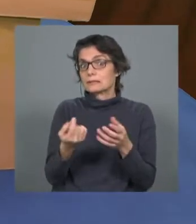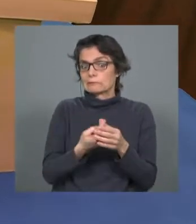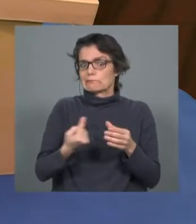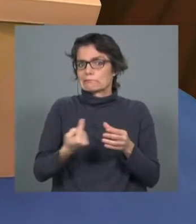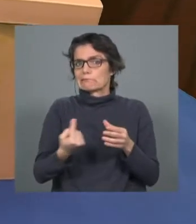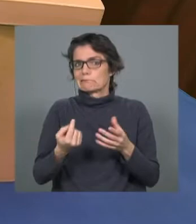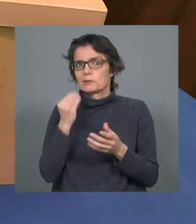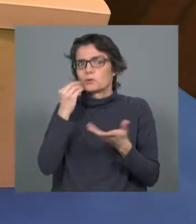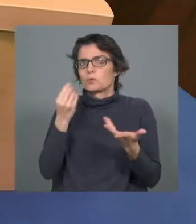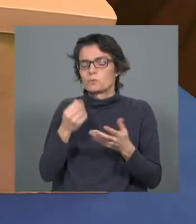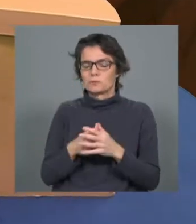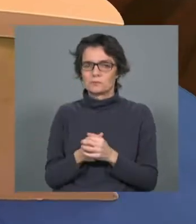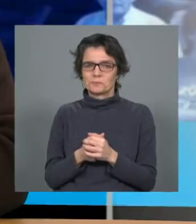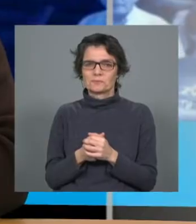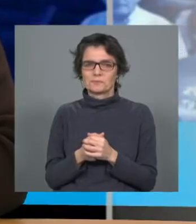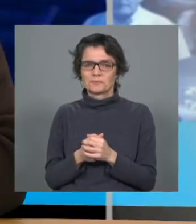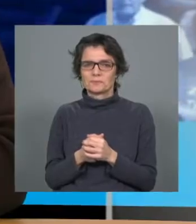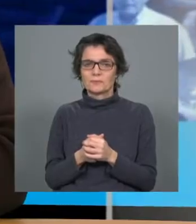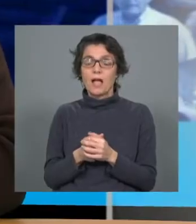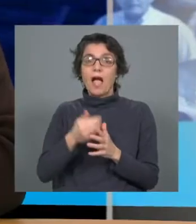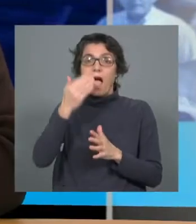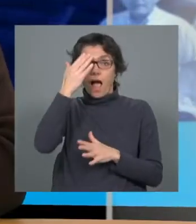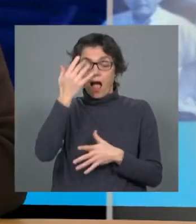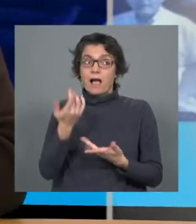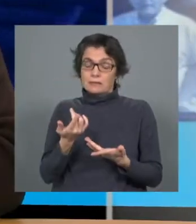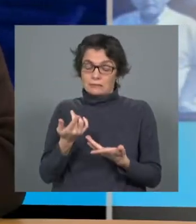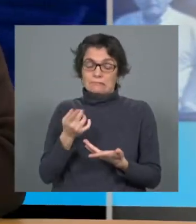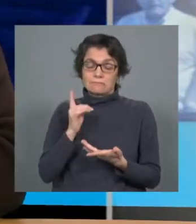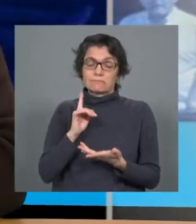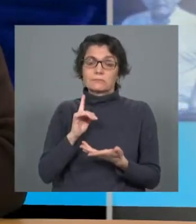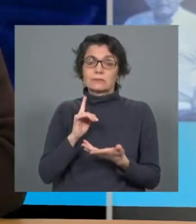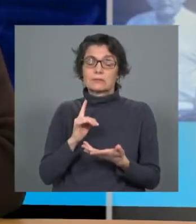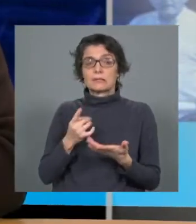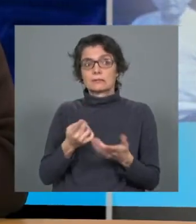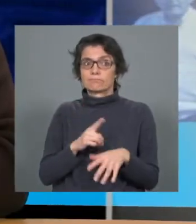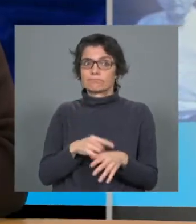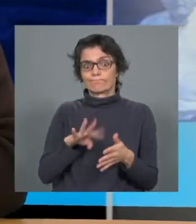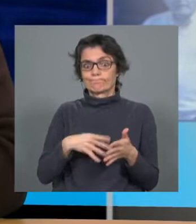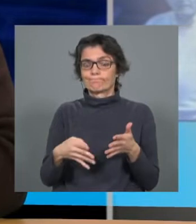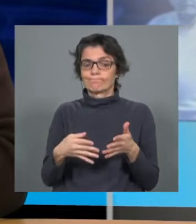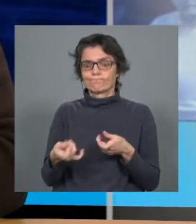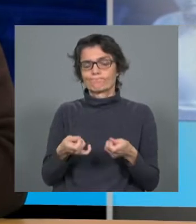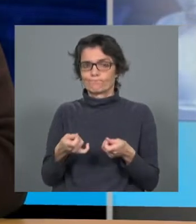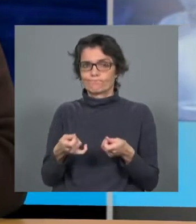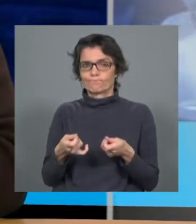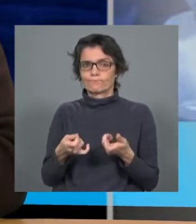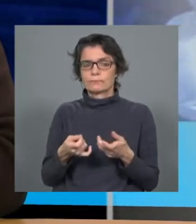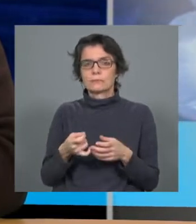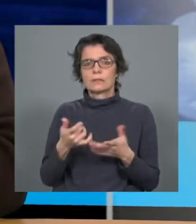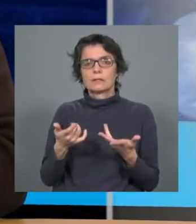fazer daqui por diante? Acho que devíamos começar a falar de um plano para começar a